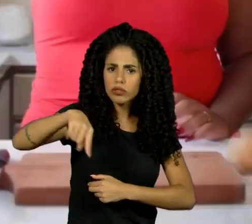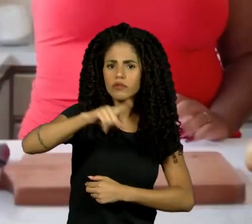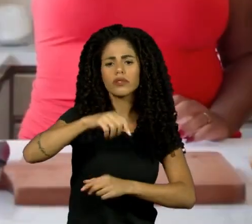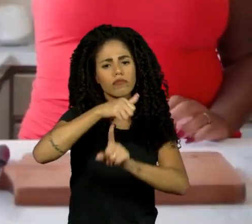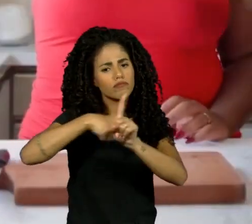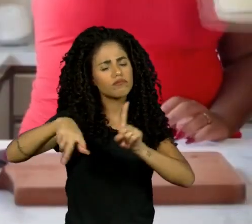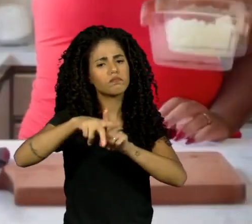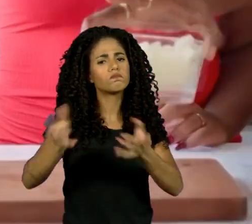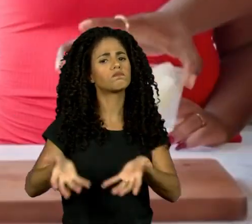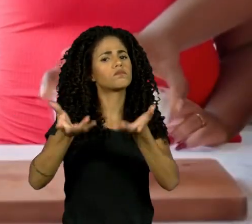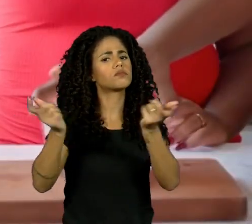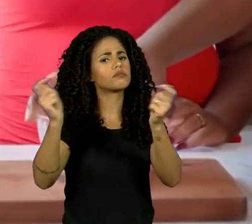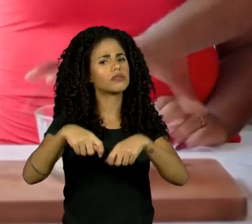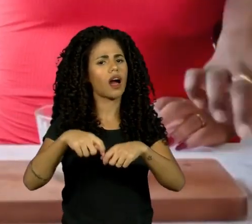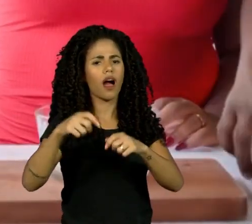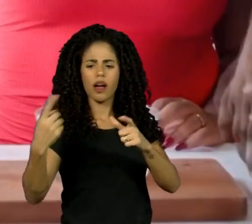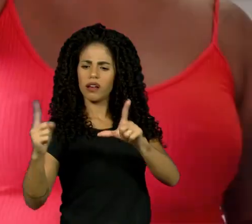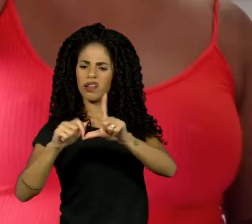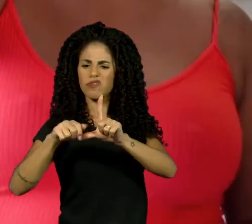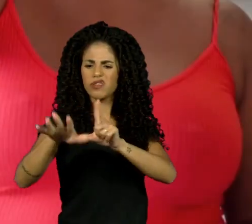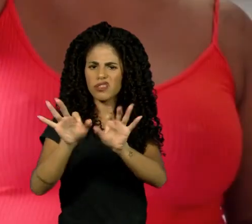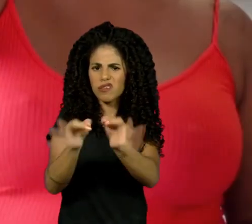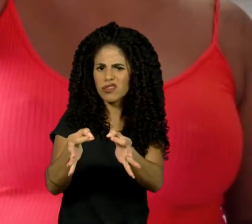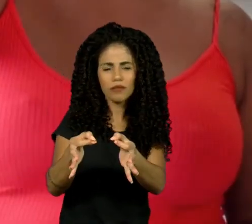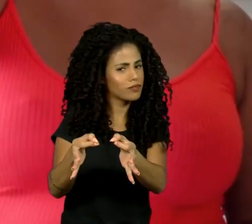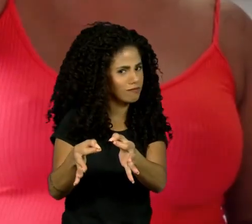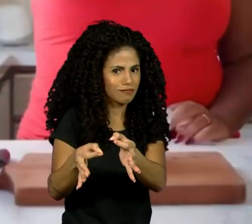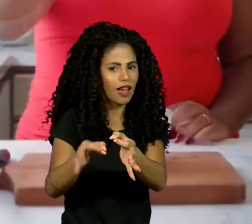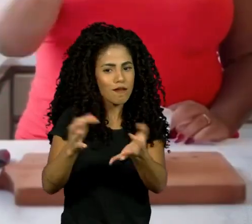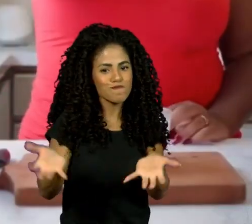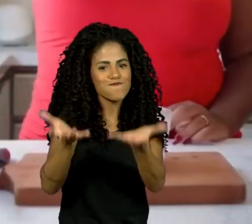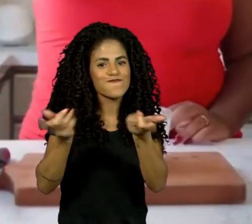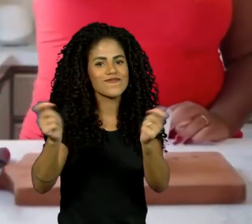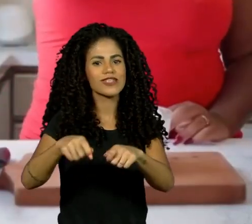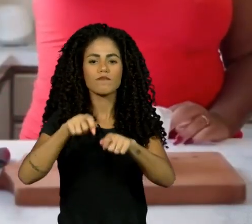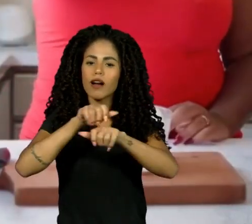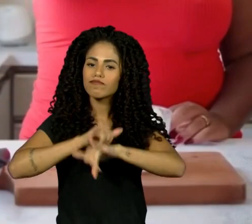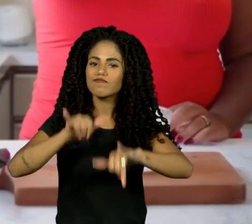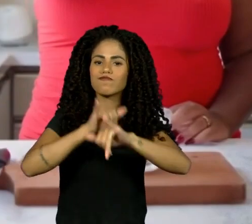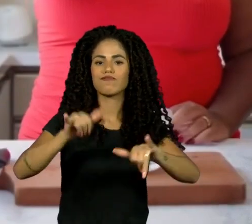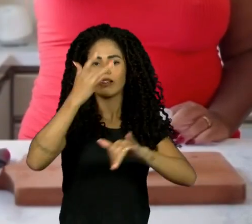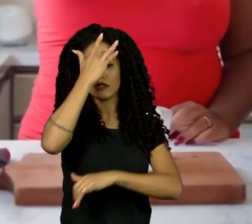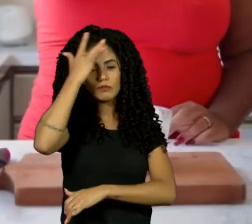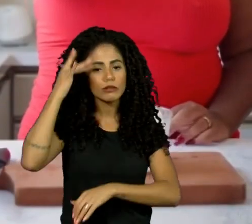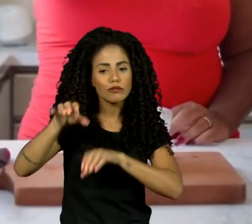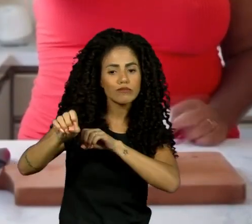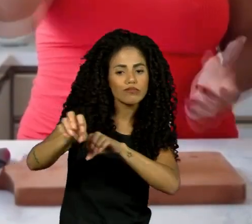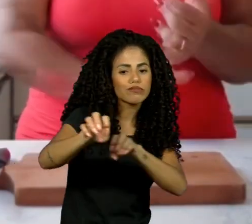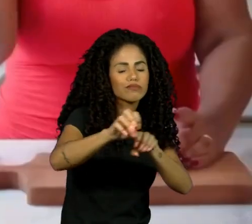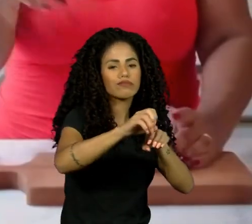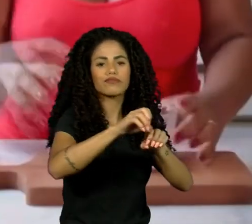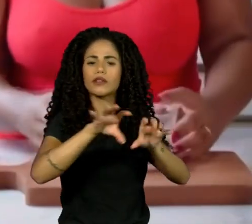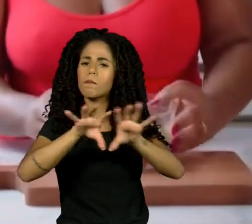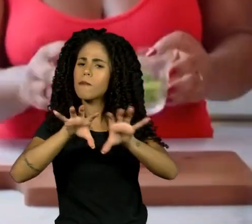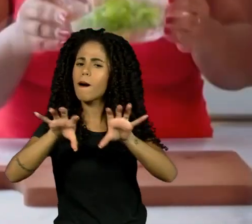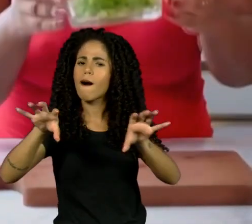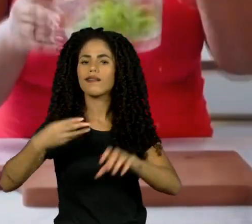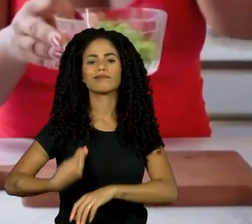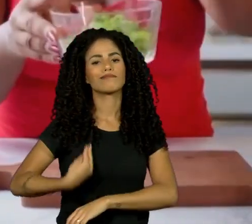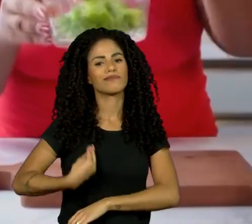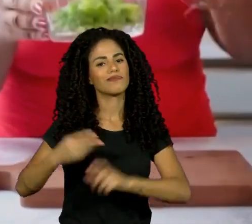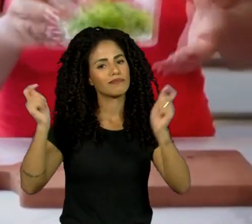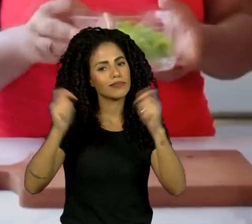alcance, você não é só um influenciador com esse sentido de influenciar as pessoas em consumir alguma coisa. Você influencia vidas. Você